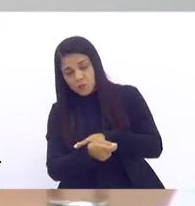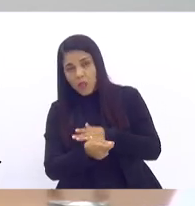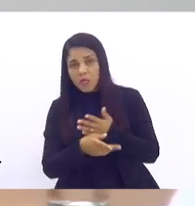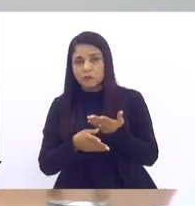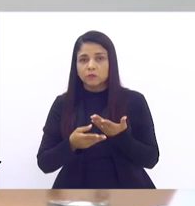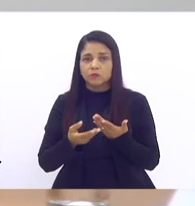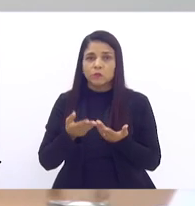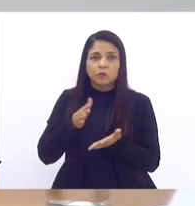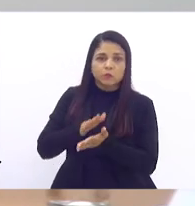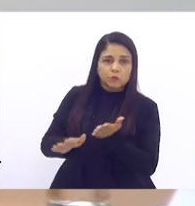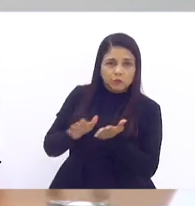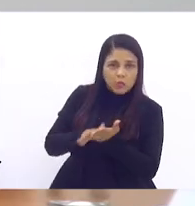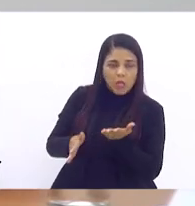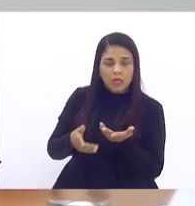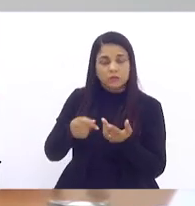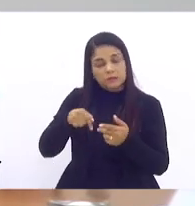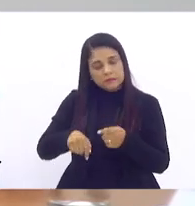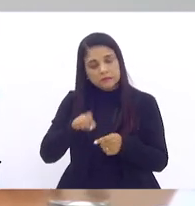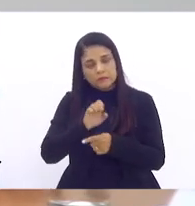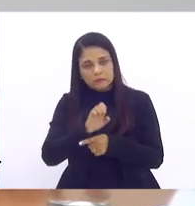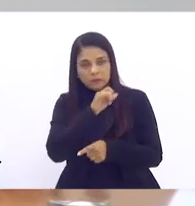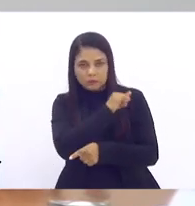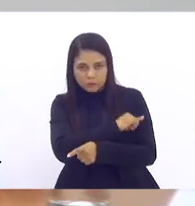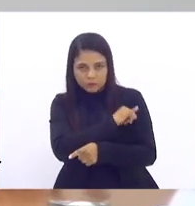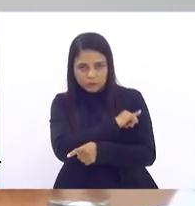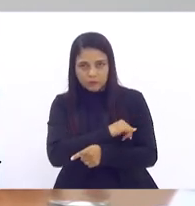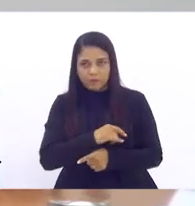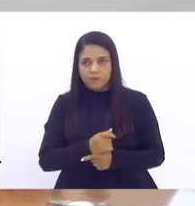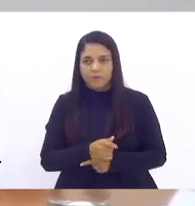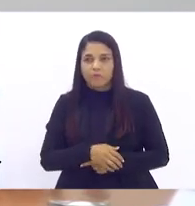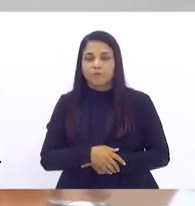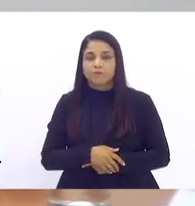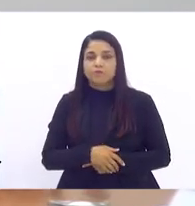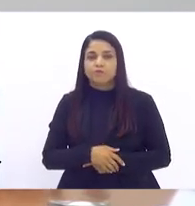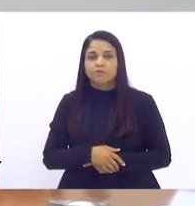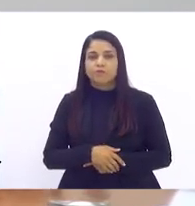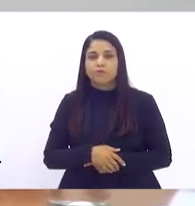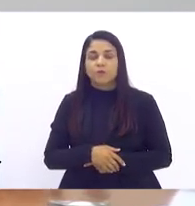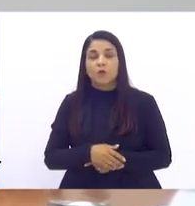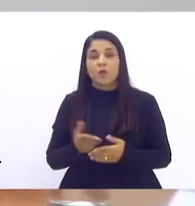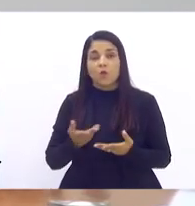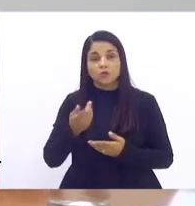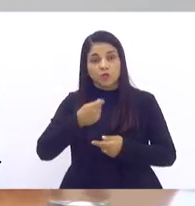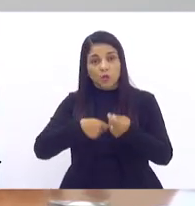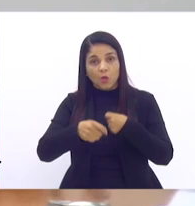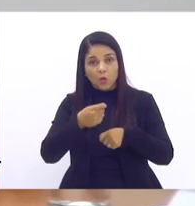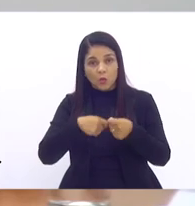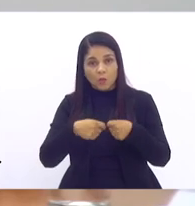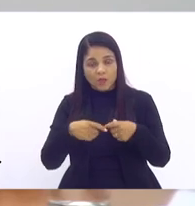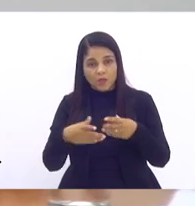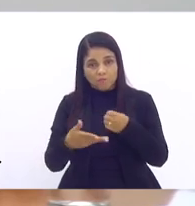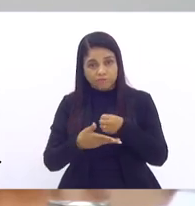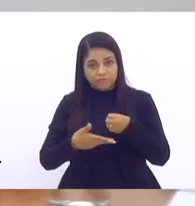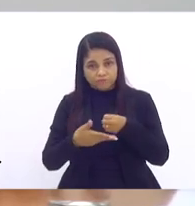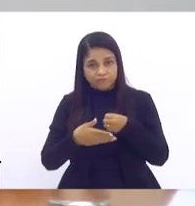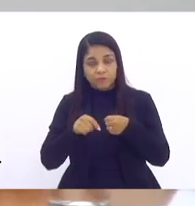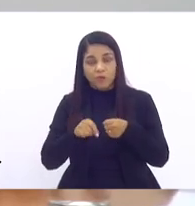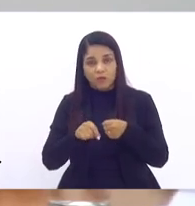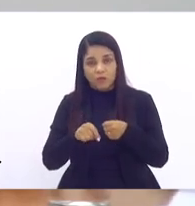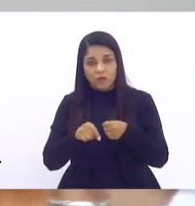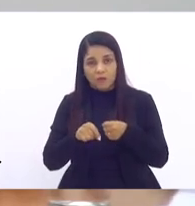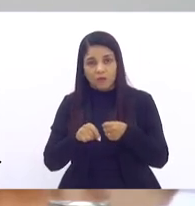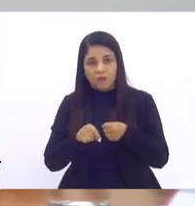custos no Rio de Janeiro a nossa matriz econômica hoje é baseada grandemente